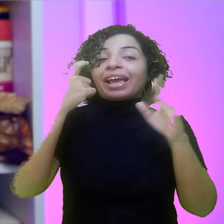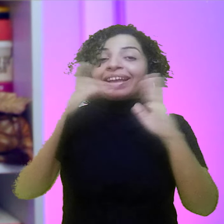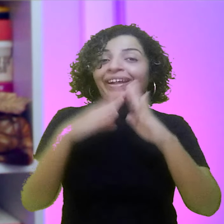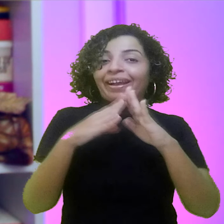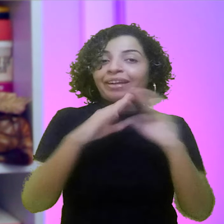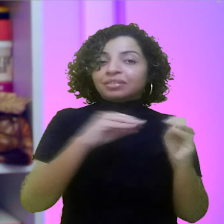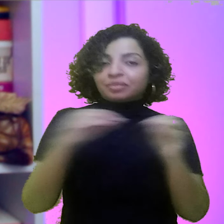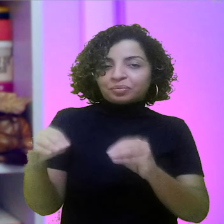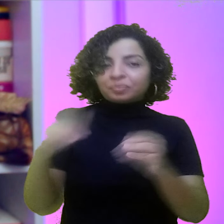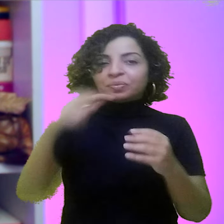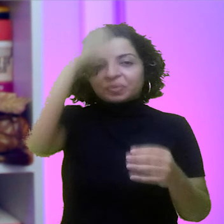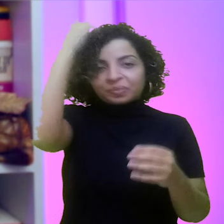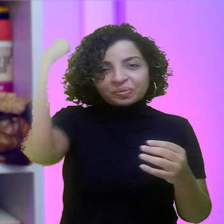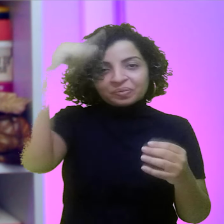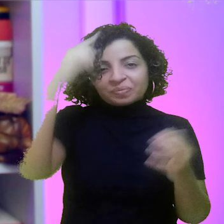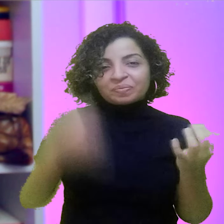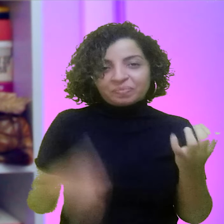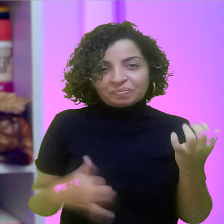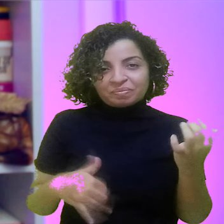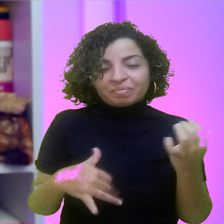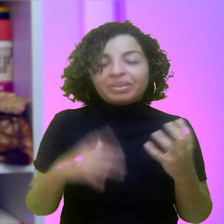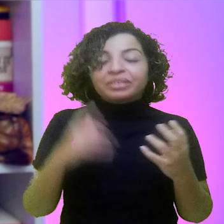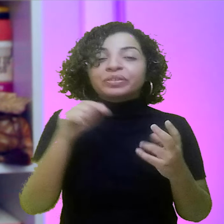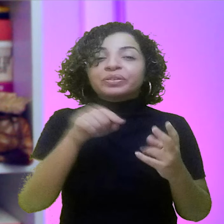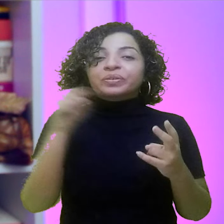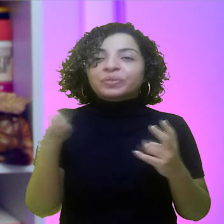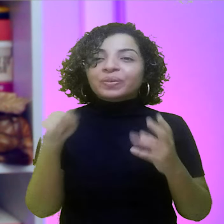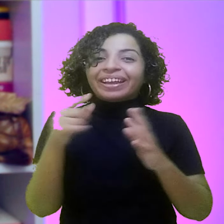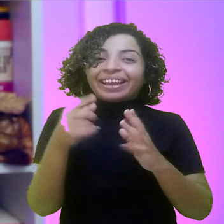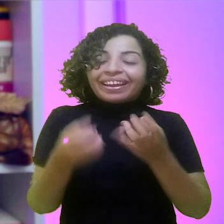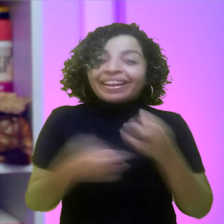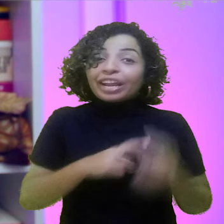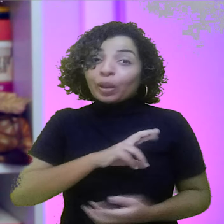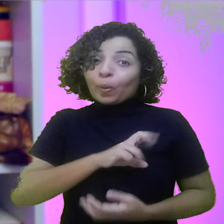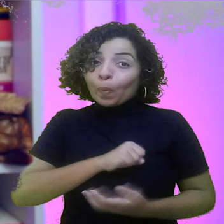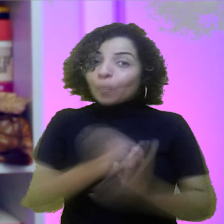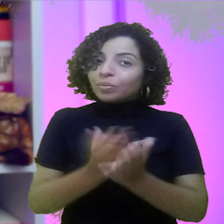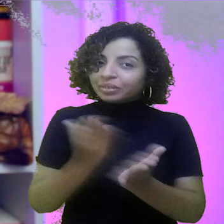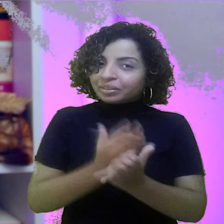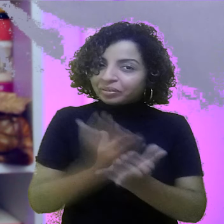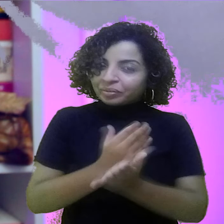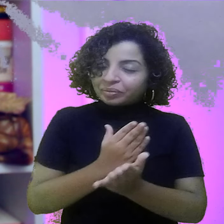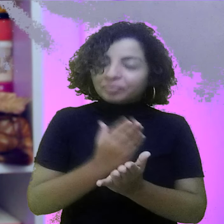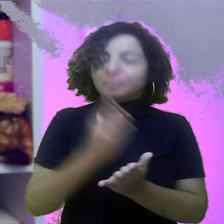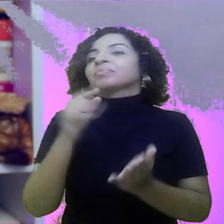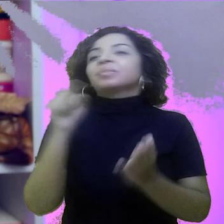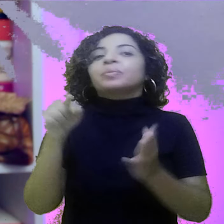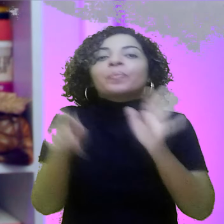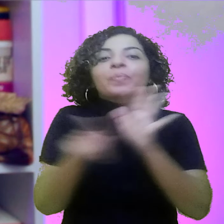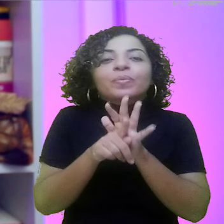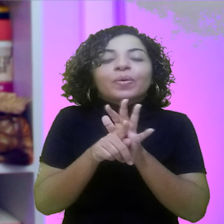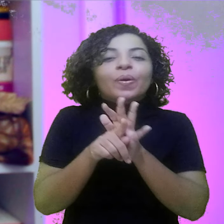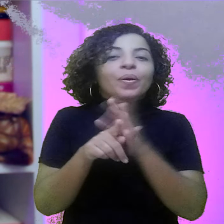na América Latina, e ele faz um romance desse Tirano Bandeiras